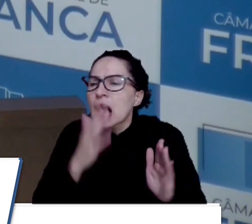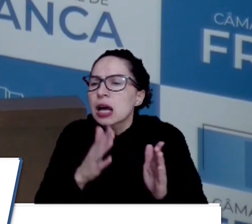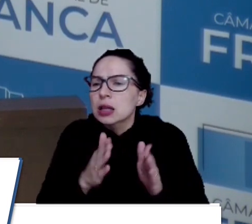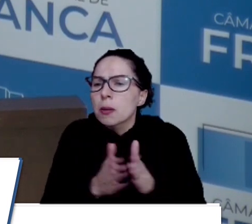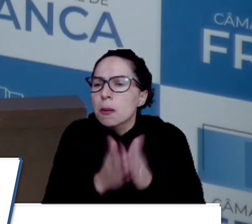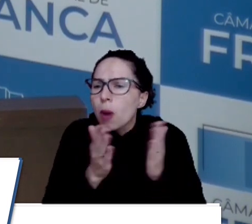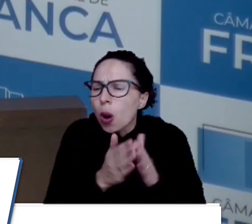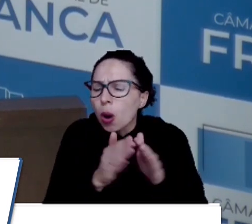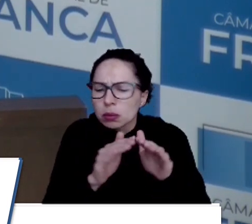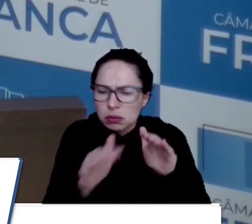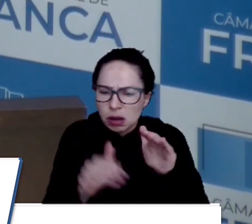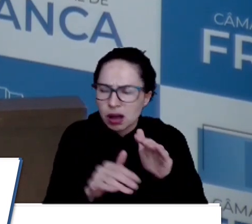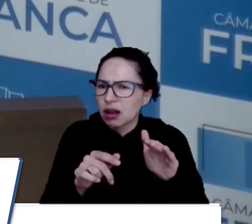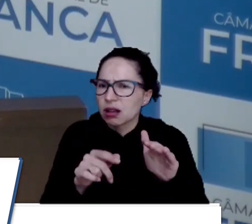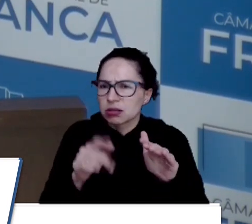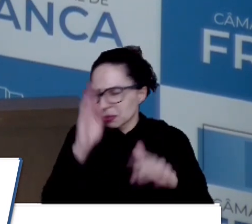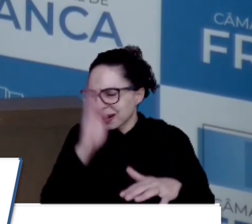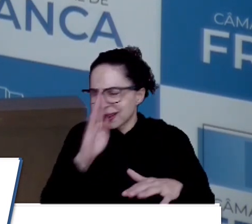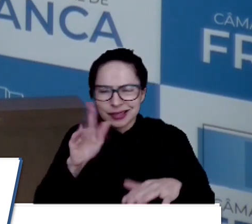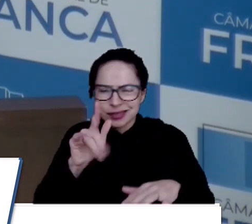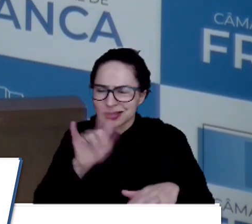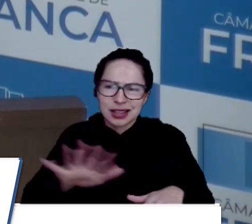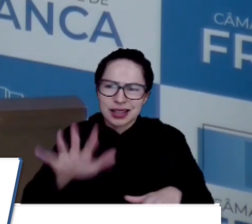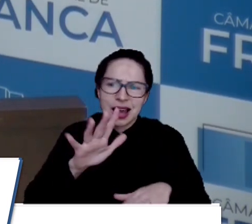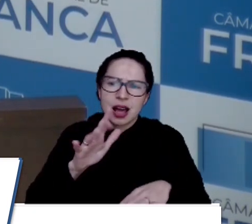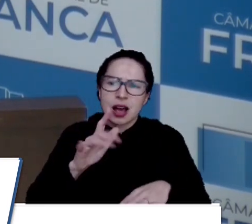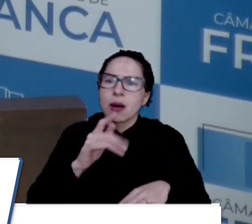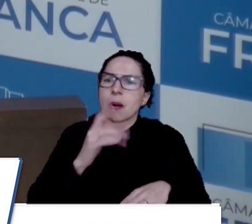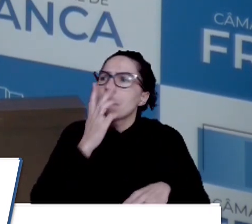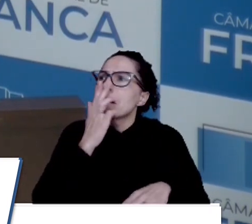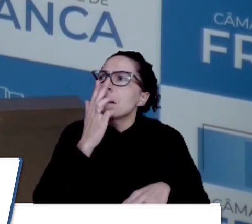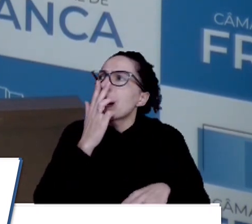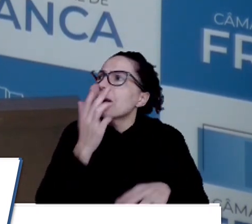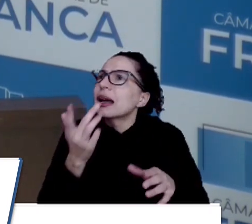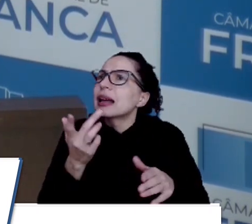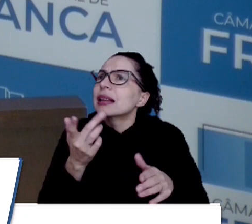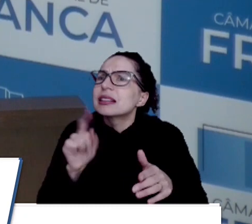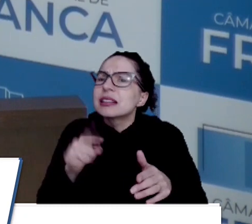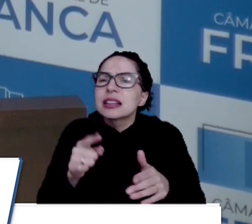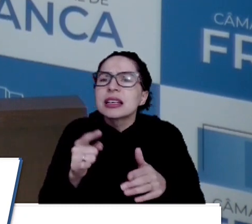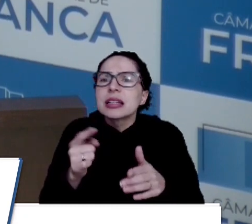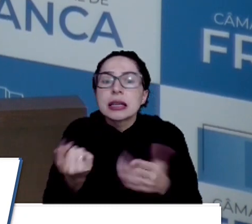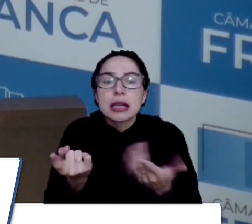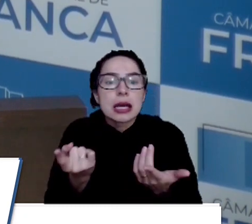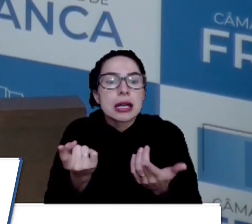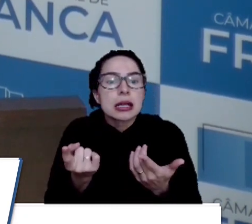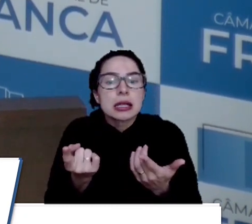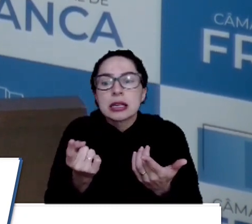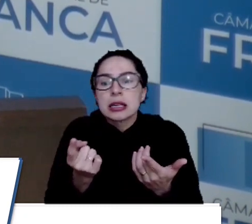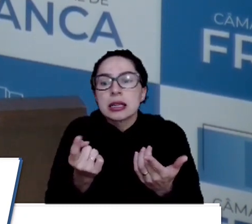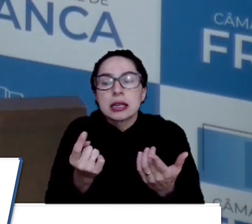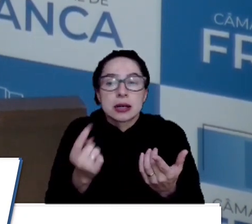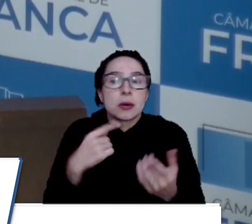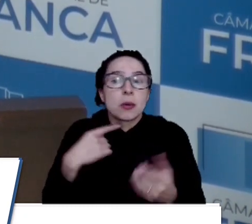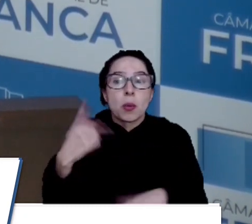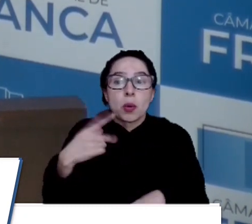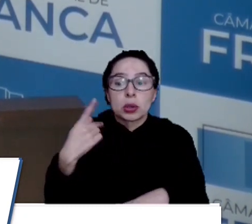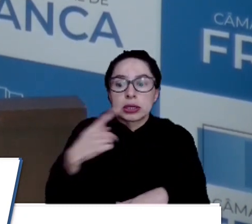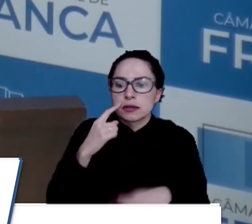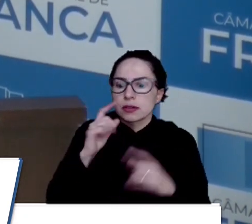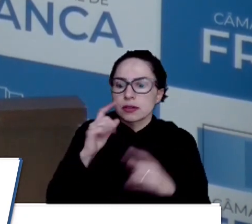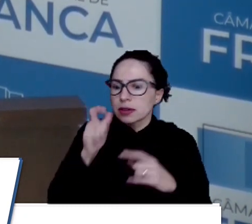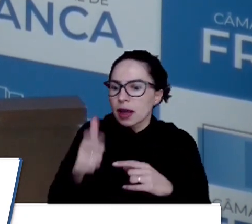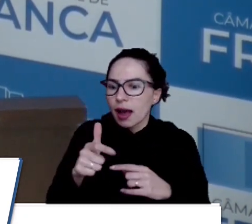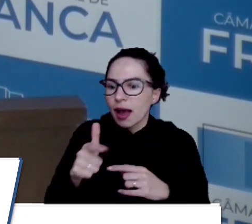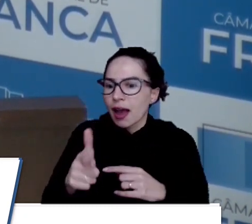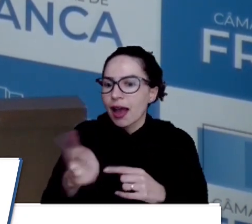franca também, parece que o pobre é um material humano, uma matéria-prima muito rica para político. Parece que ninguém quer que pobre